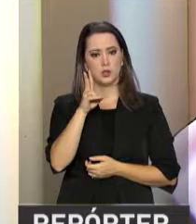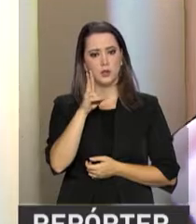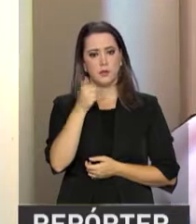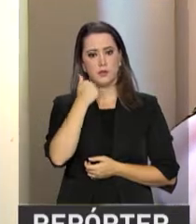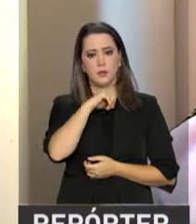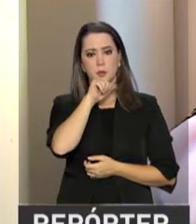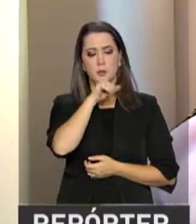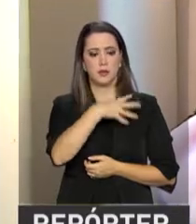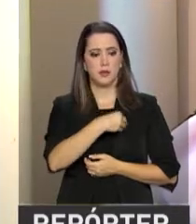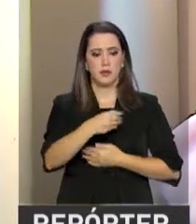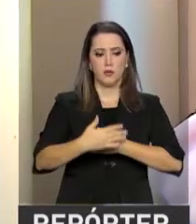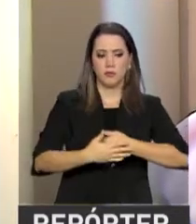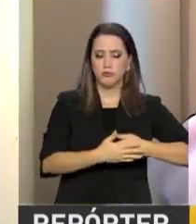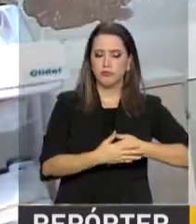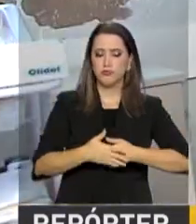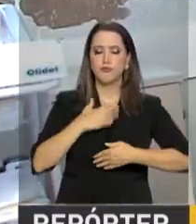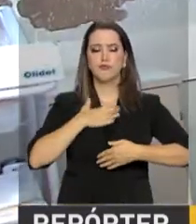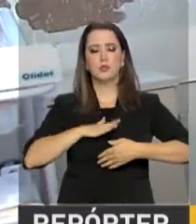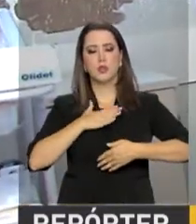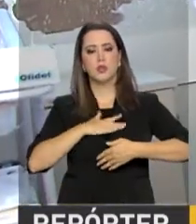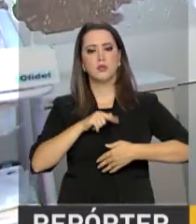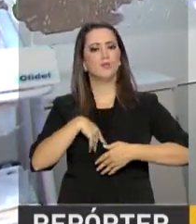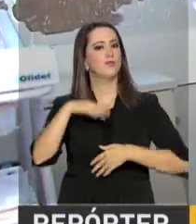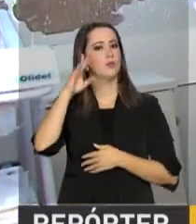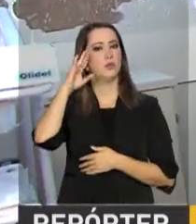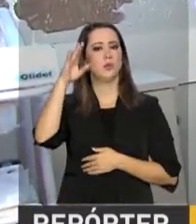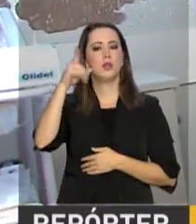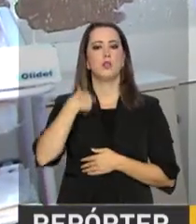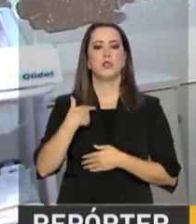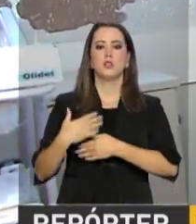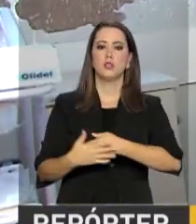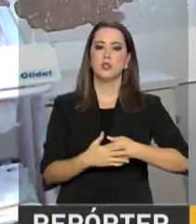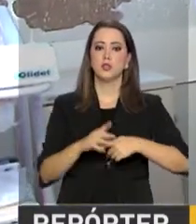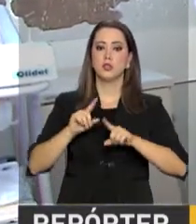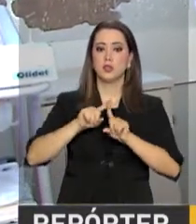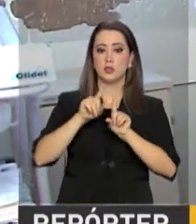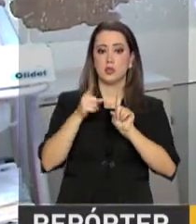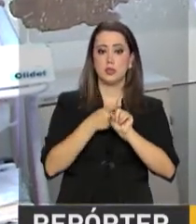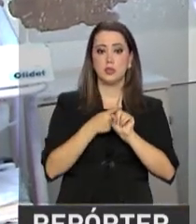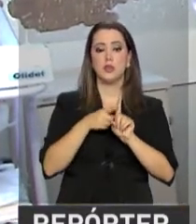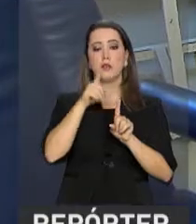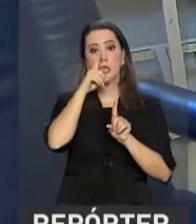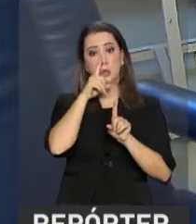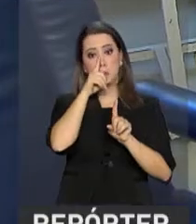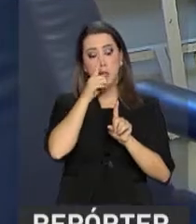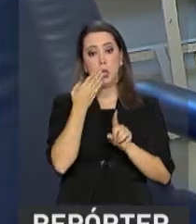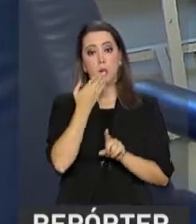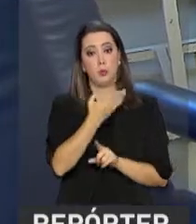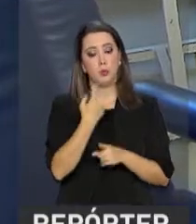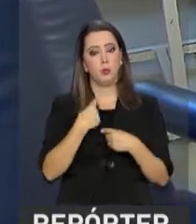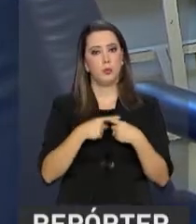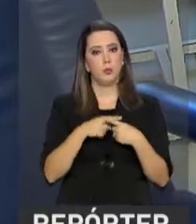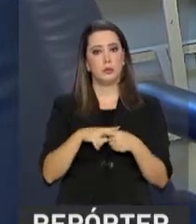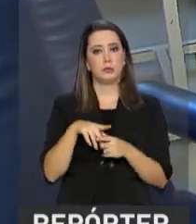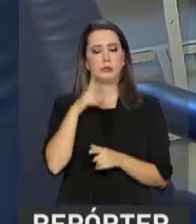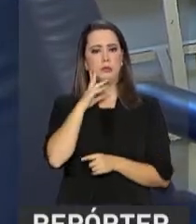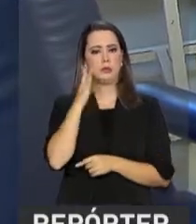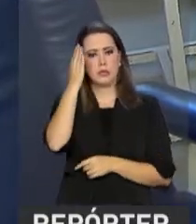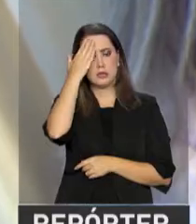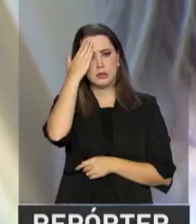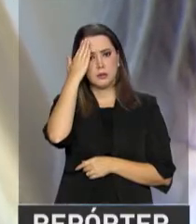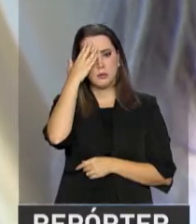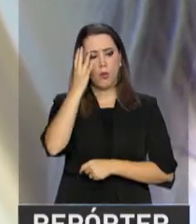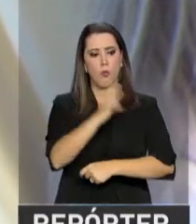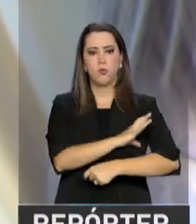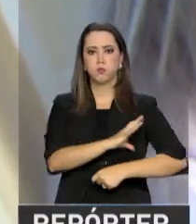filha tranquilas na maternidade nem imagina que a gravidez lane foi de risco ao descobrir que estava com pressão